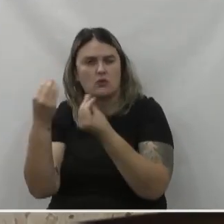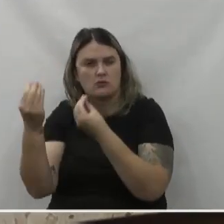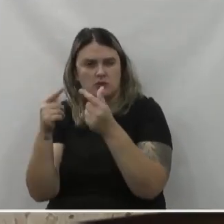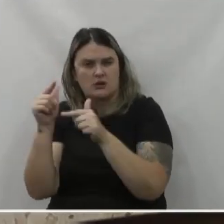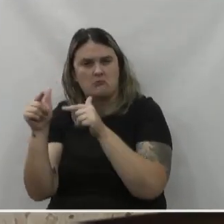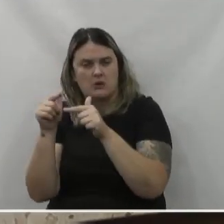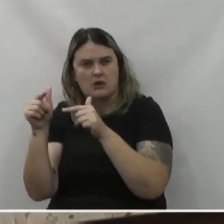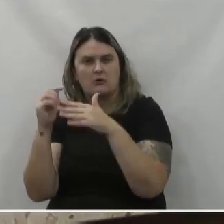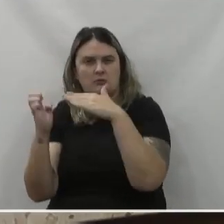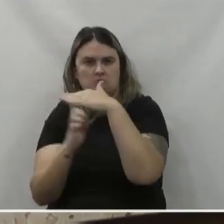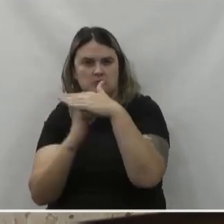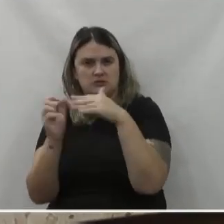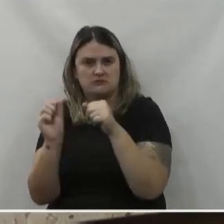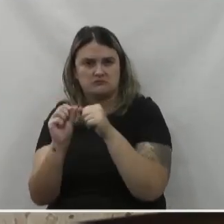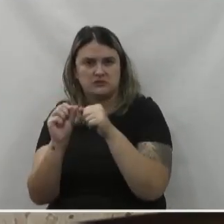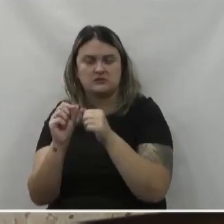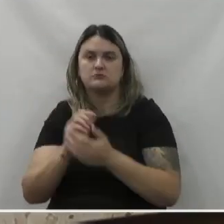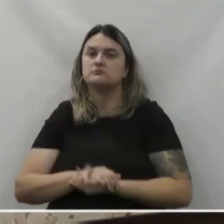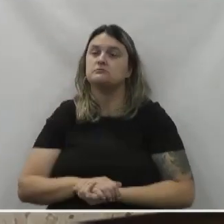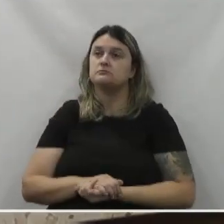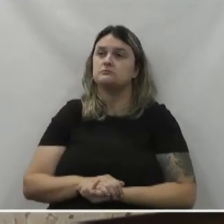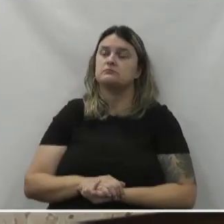que é feita.